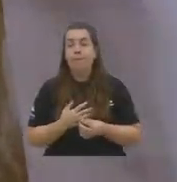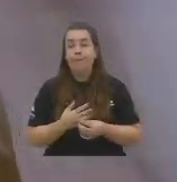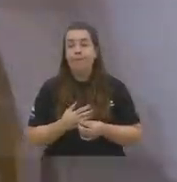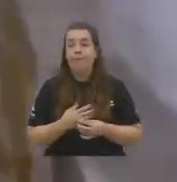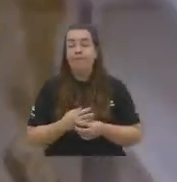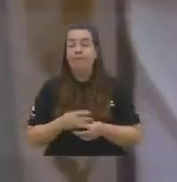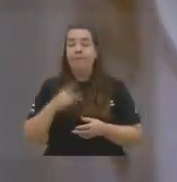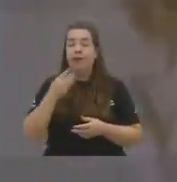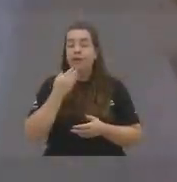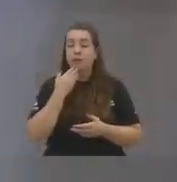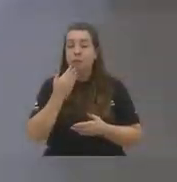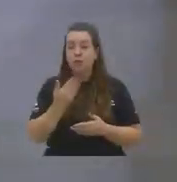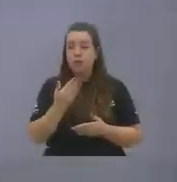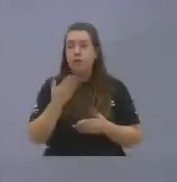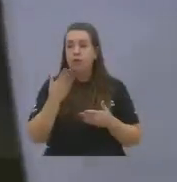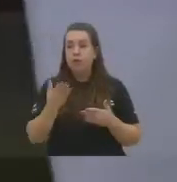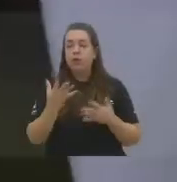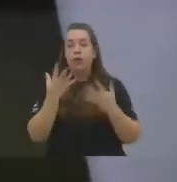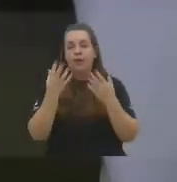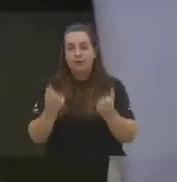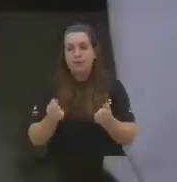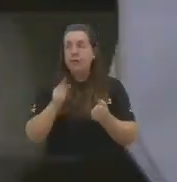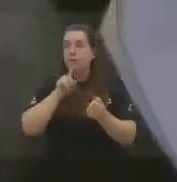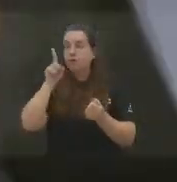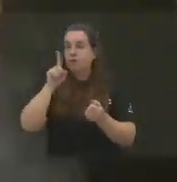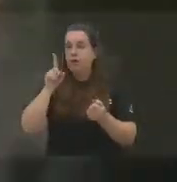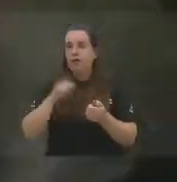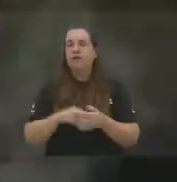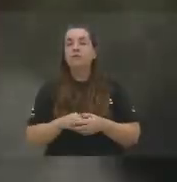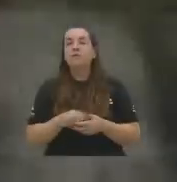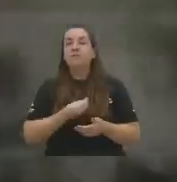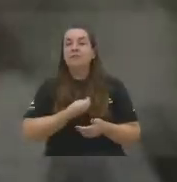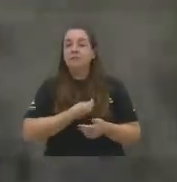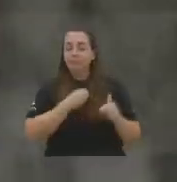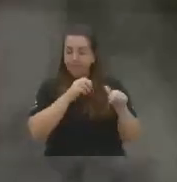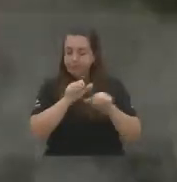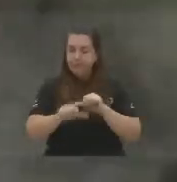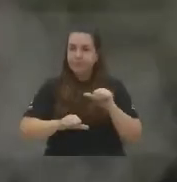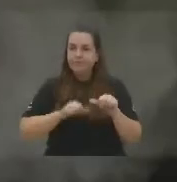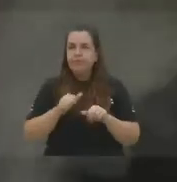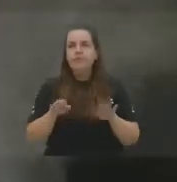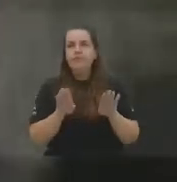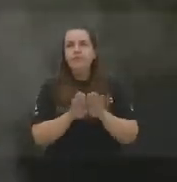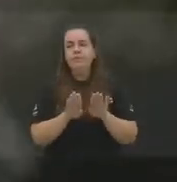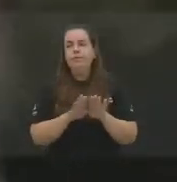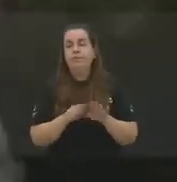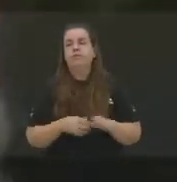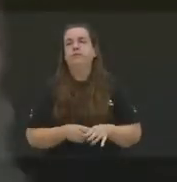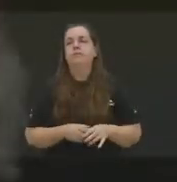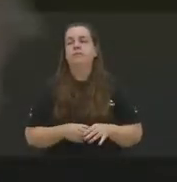intenções sejam ouvidas, suas vidas transformadas.